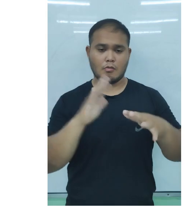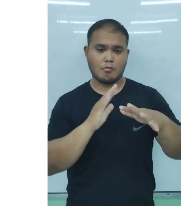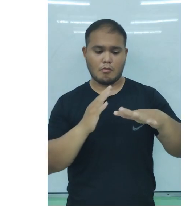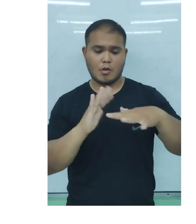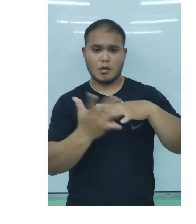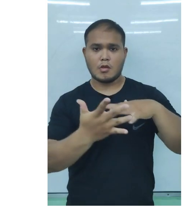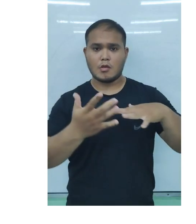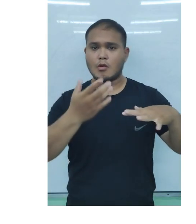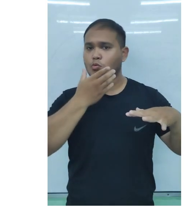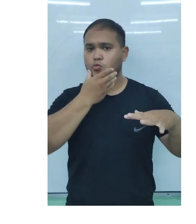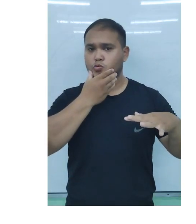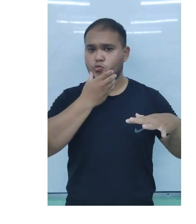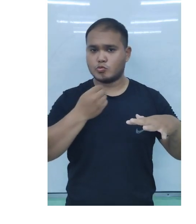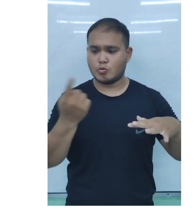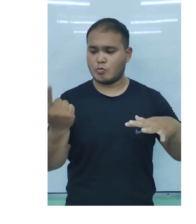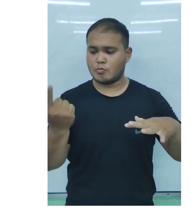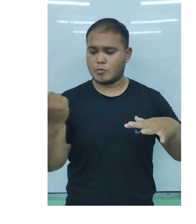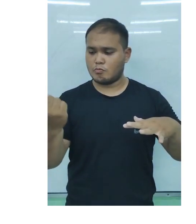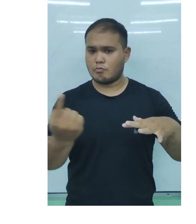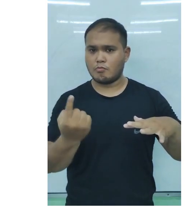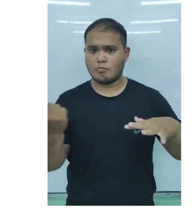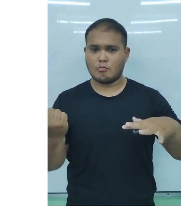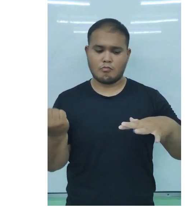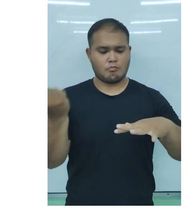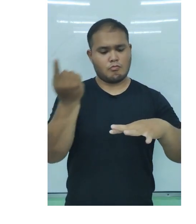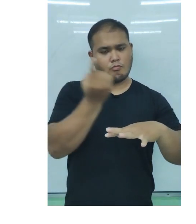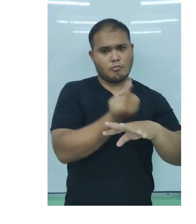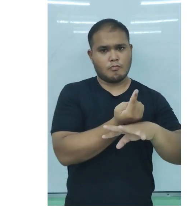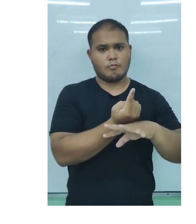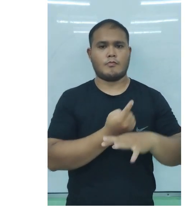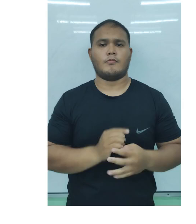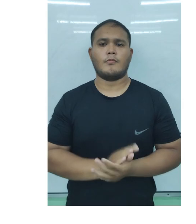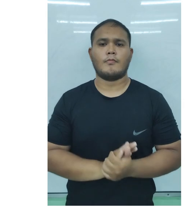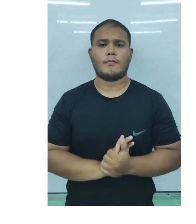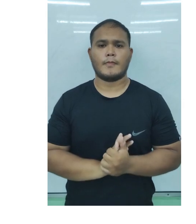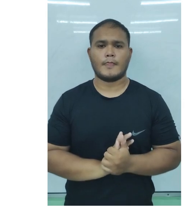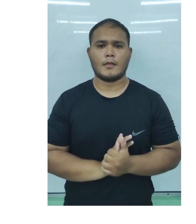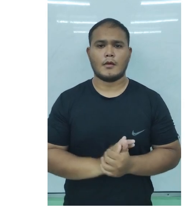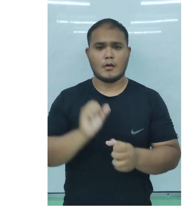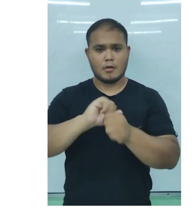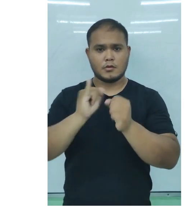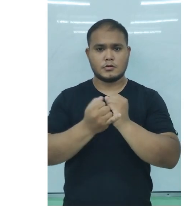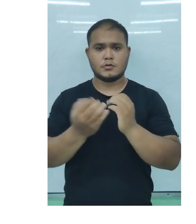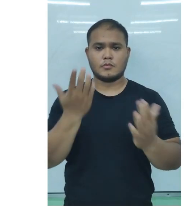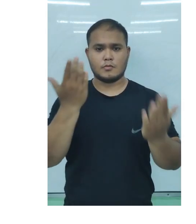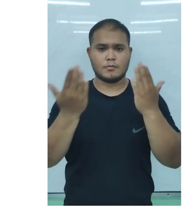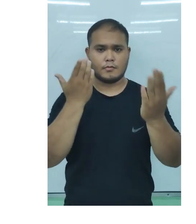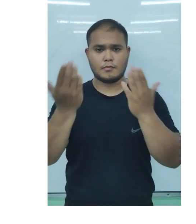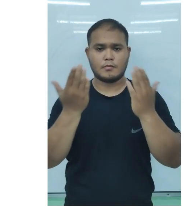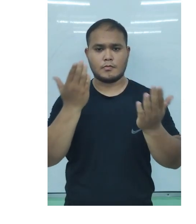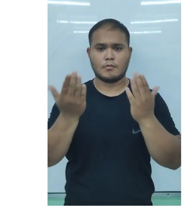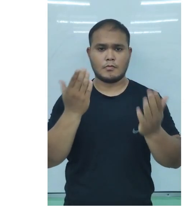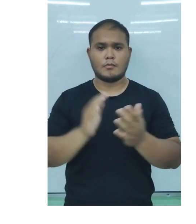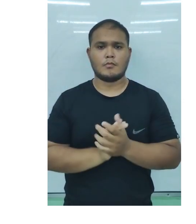adjetivo comparativo na sua forma singular, melhor, porque está